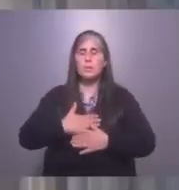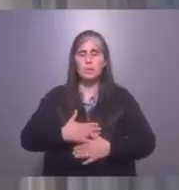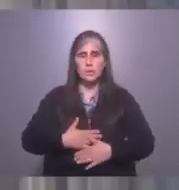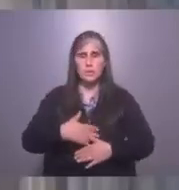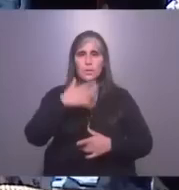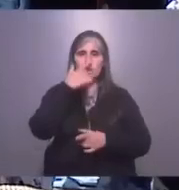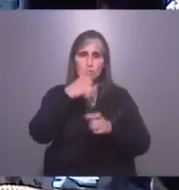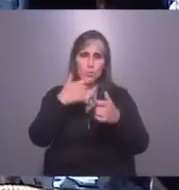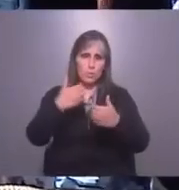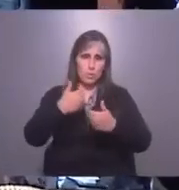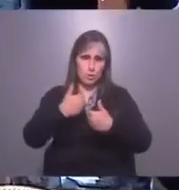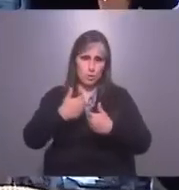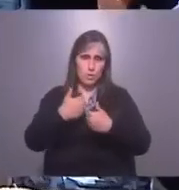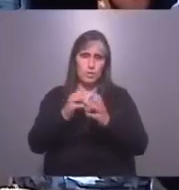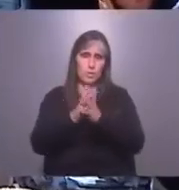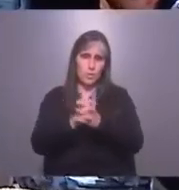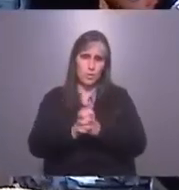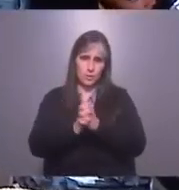oremos.